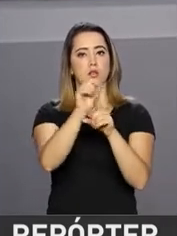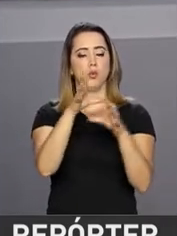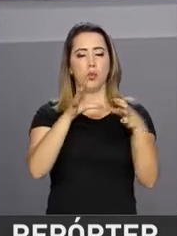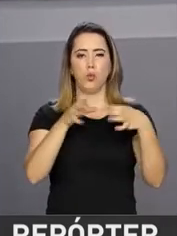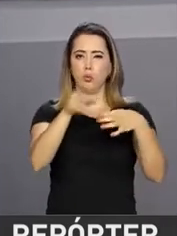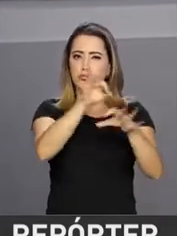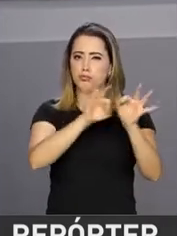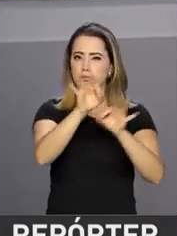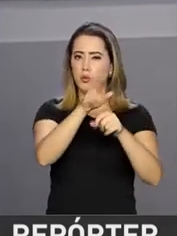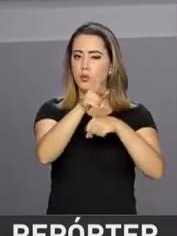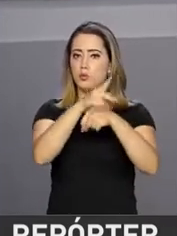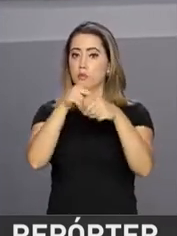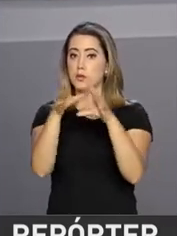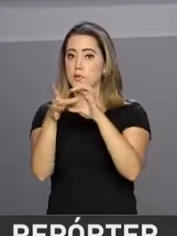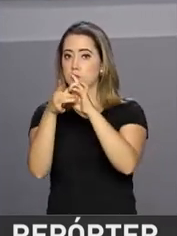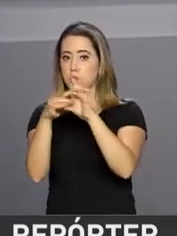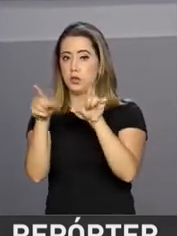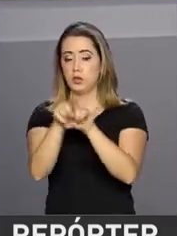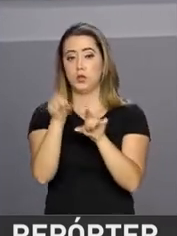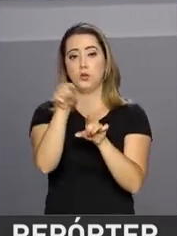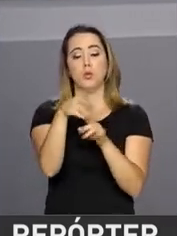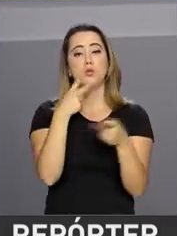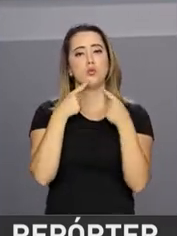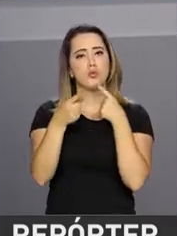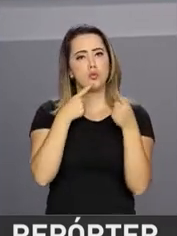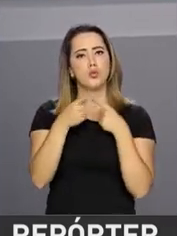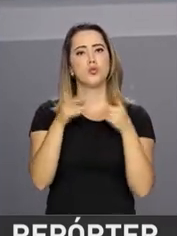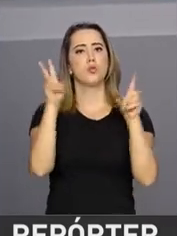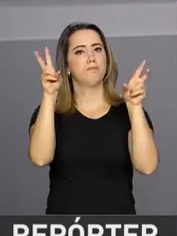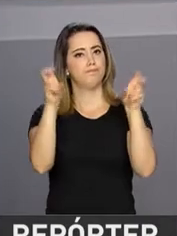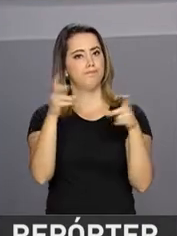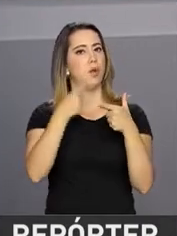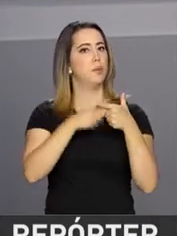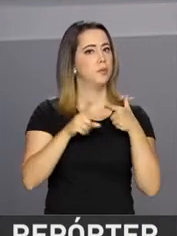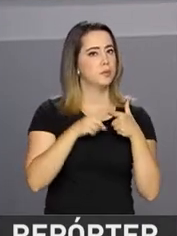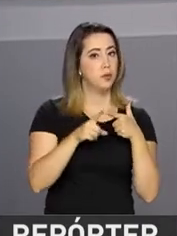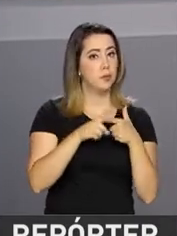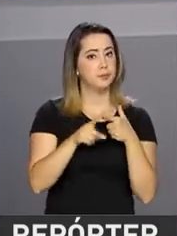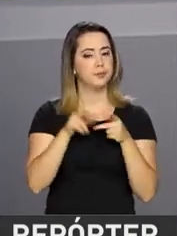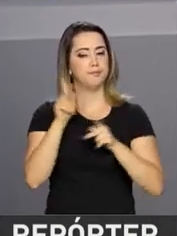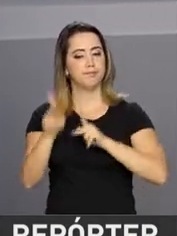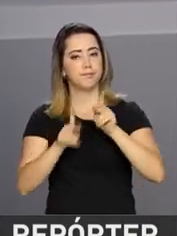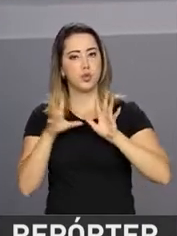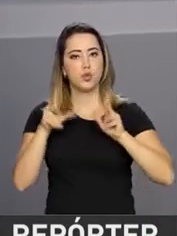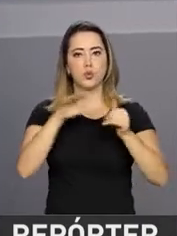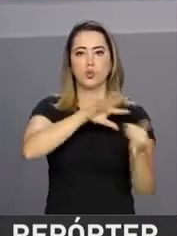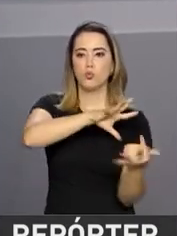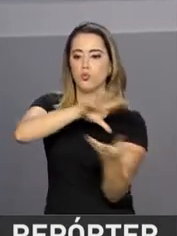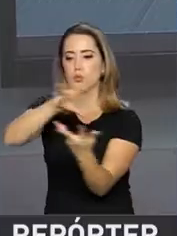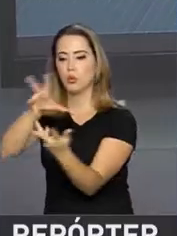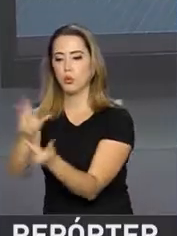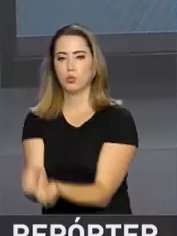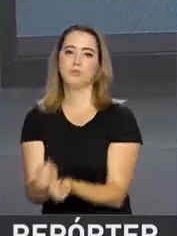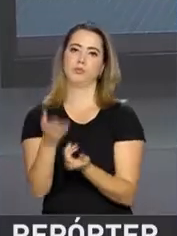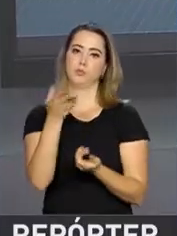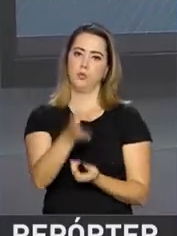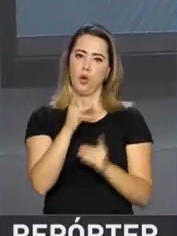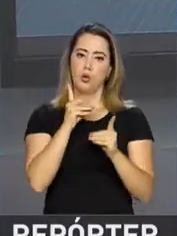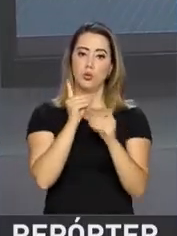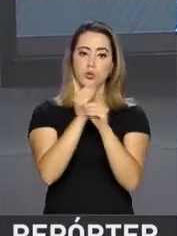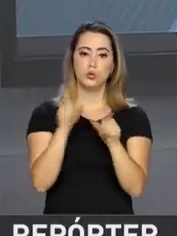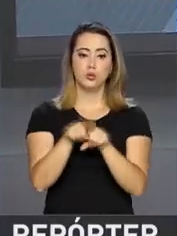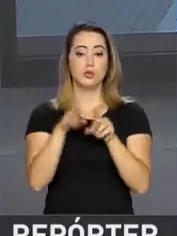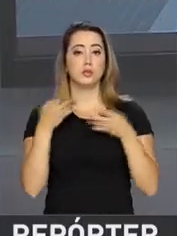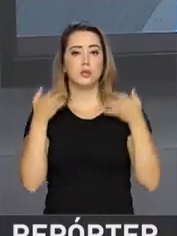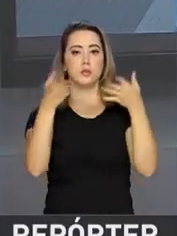das nações unidas o objetivo é debater questões que afetam a população de todo mundo o encontro conta com a